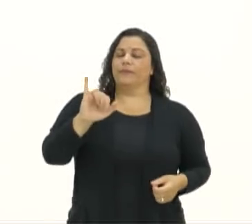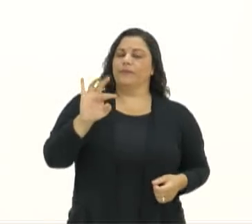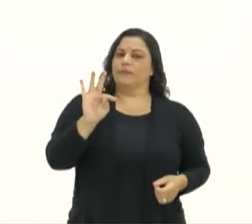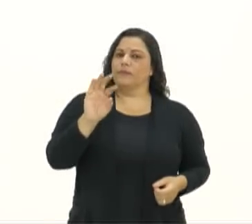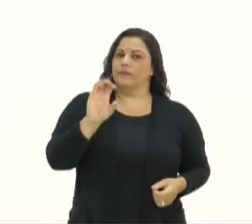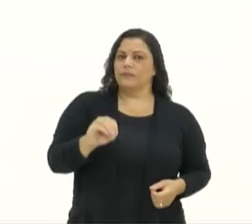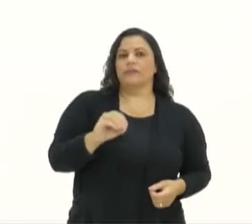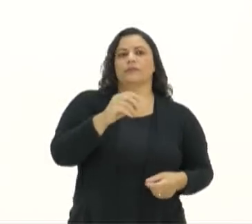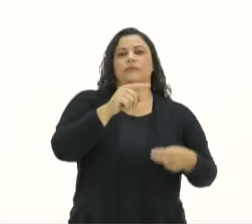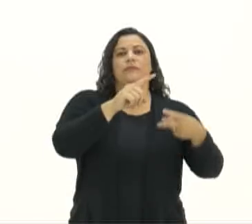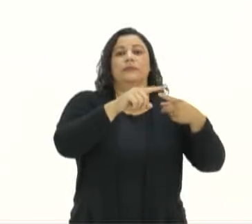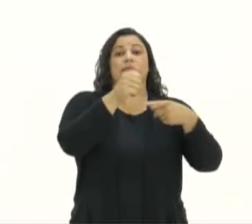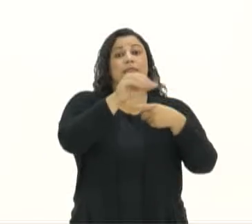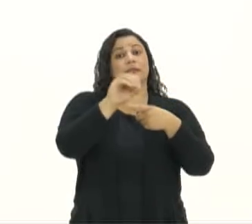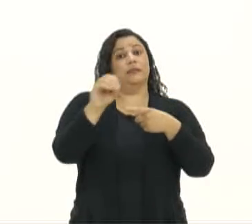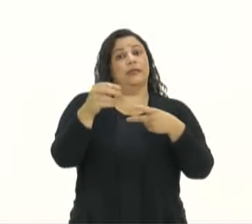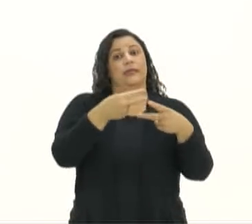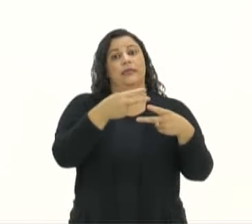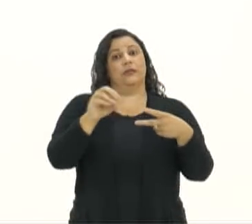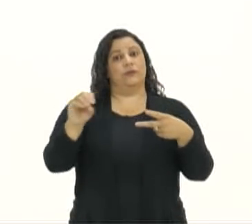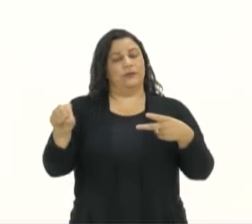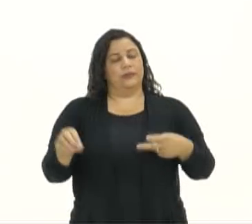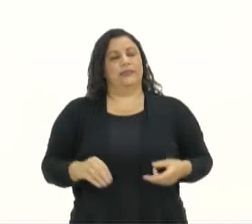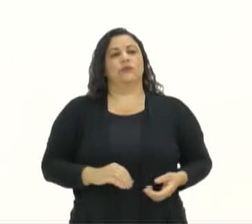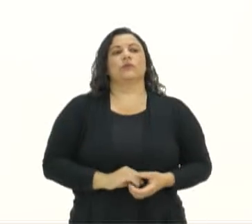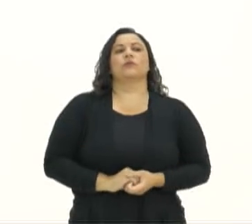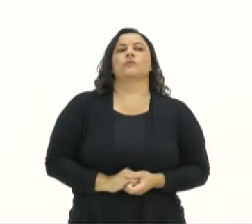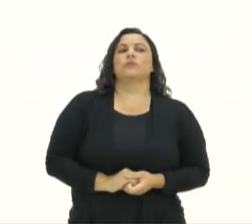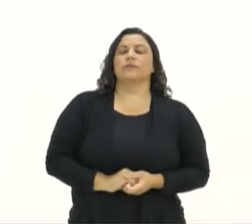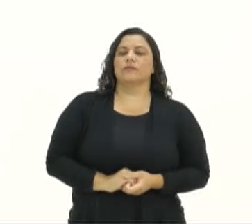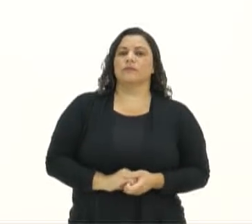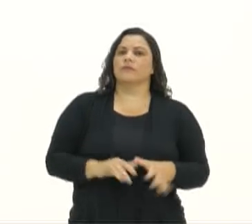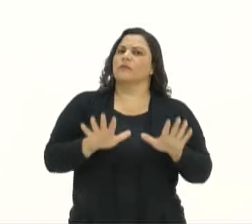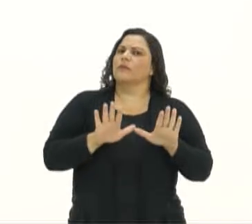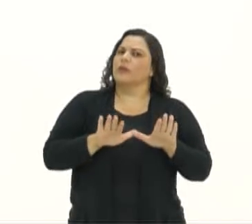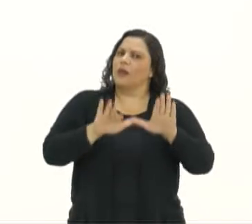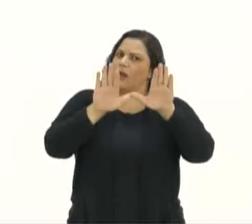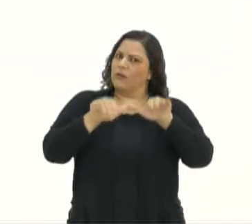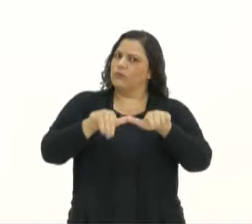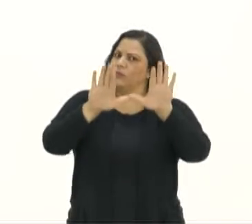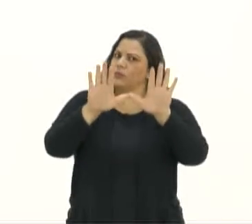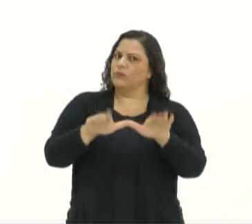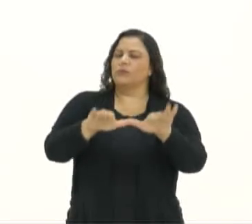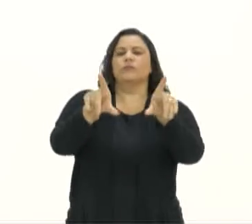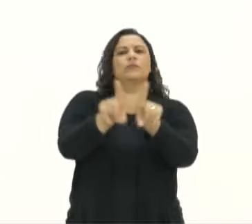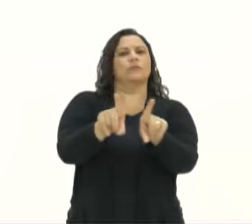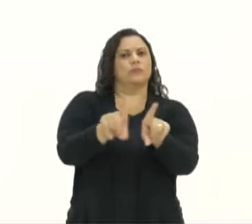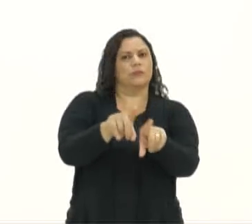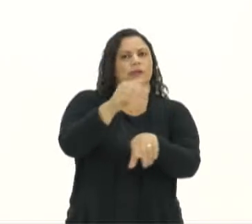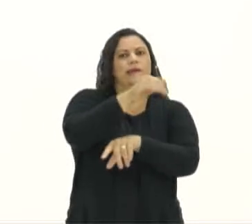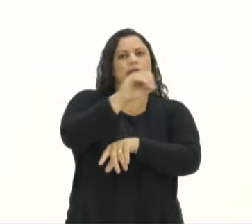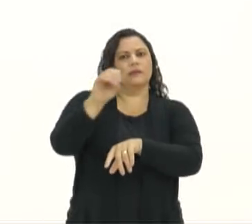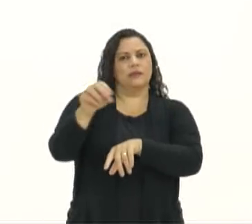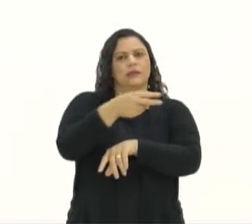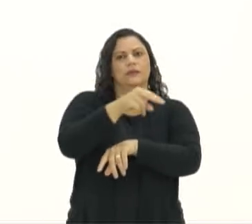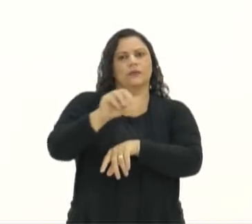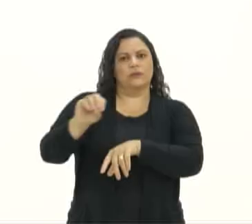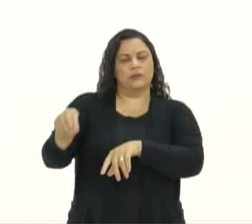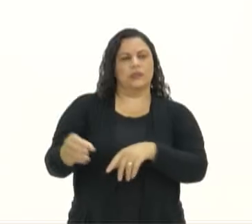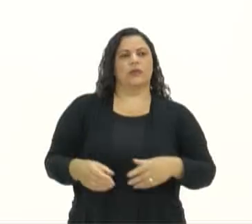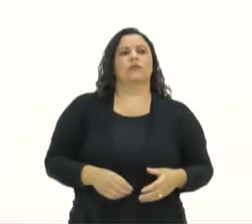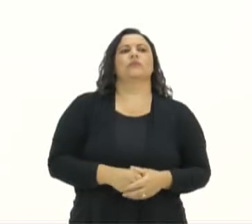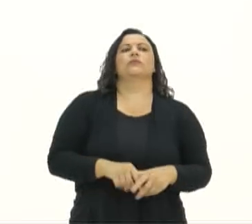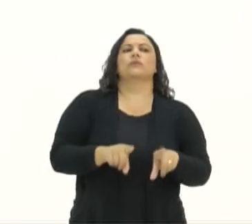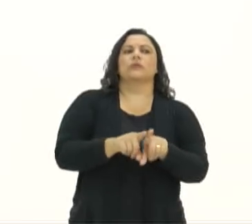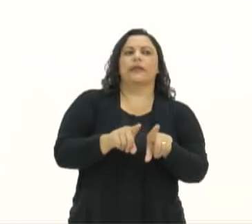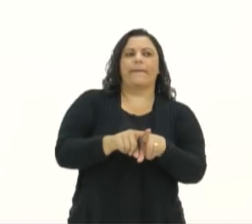200 metros peito. No borboleta, também a prova dos 100 e 200 borboletas. E